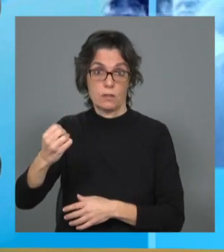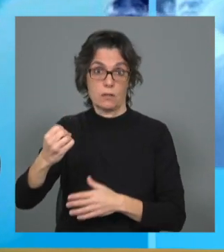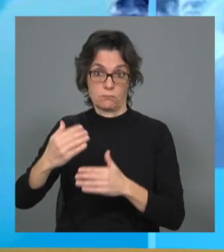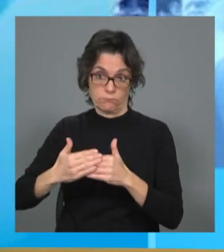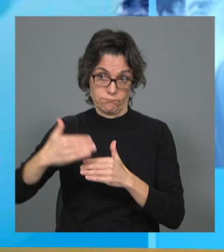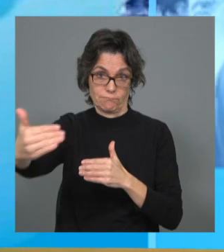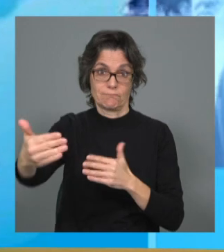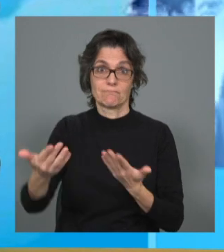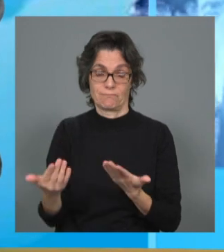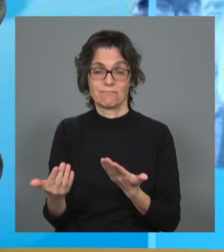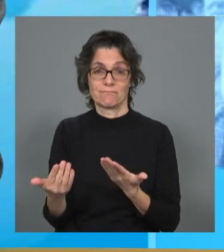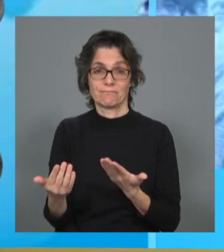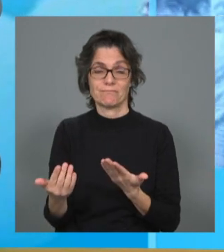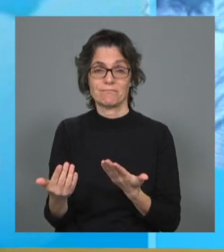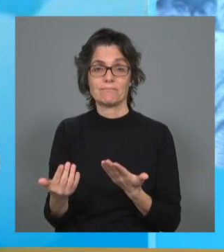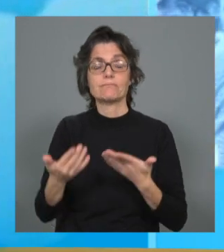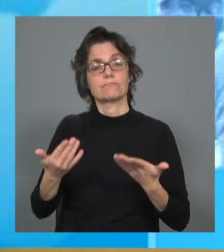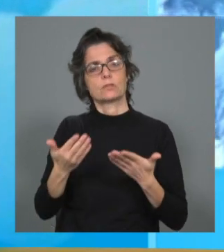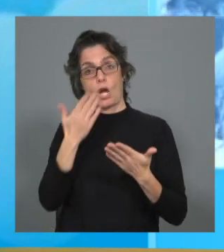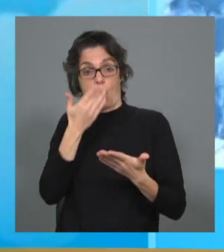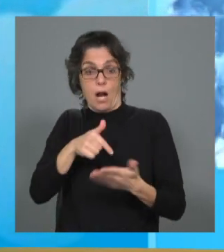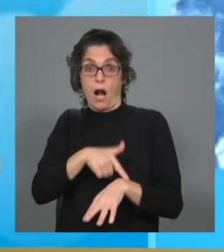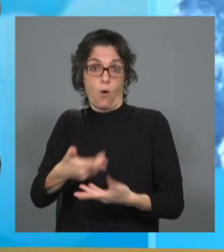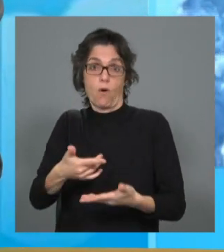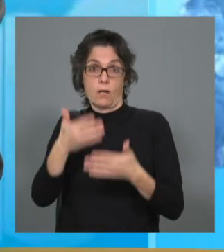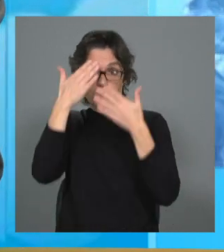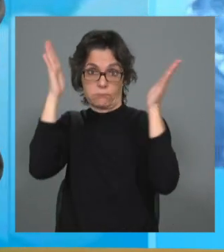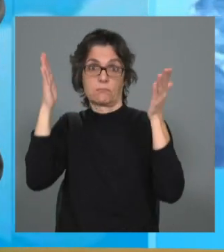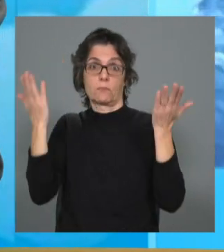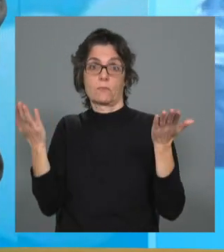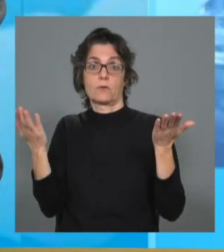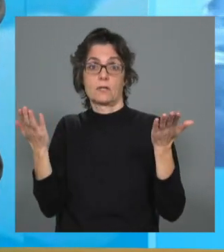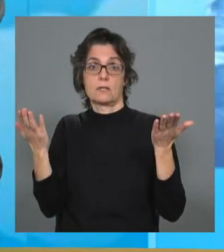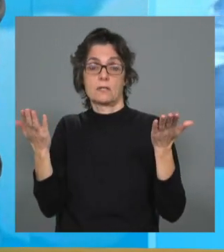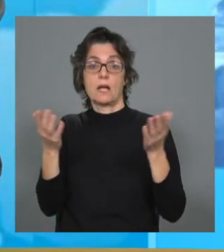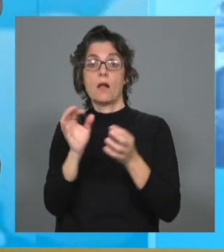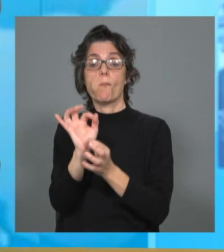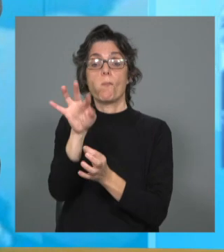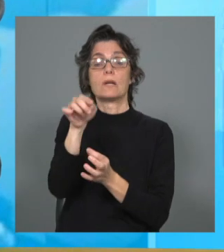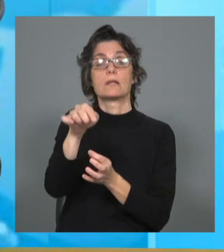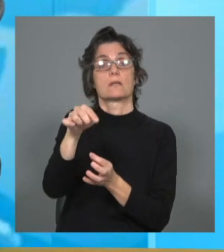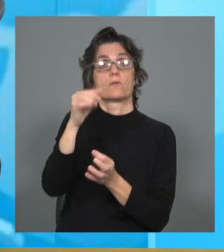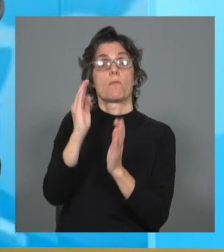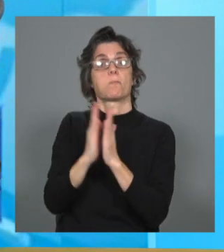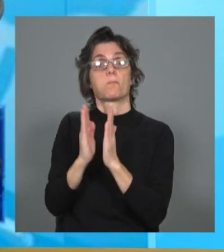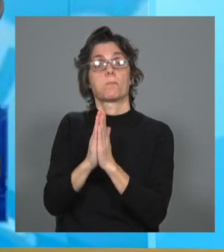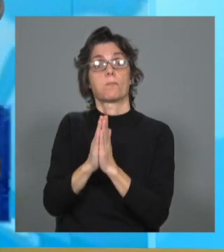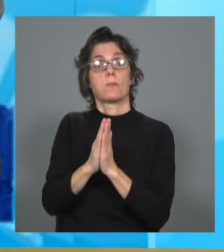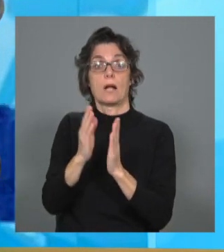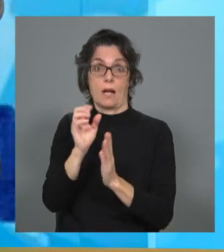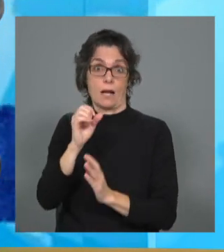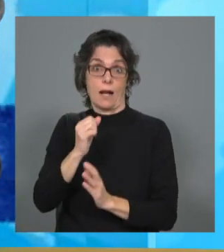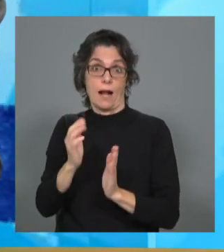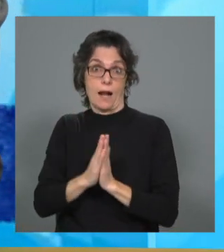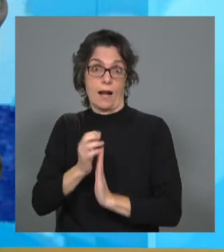1974, e numa democracia arejada, o contributo que a Igreja, ainda por cima, a Igreja Católica, que tem